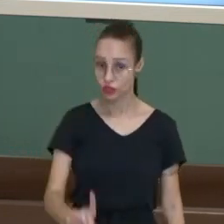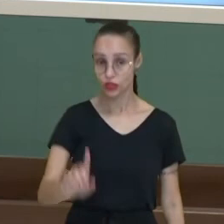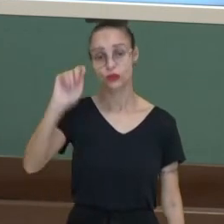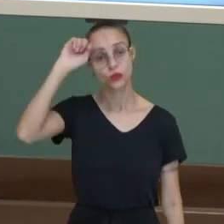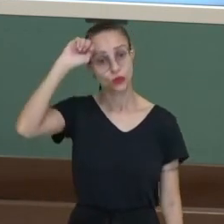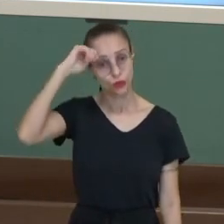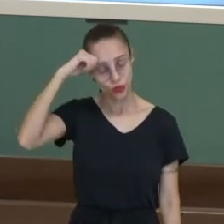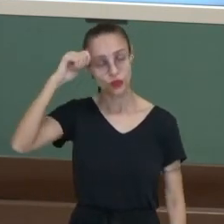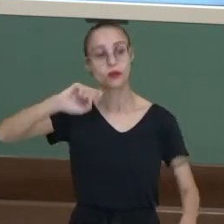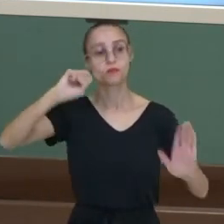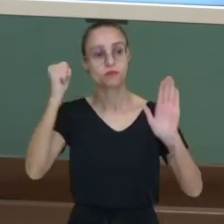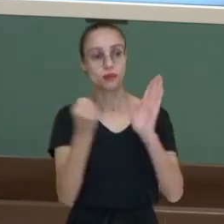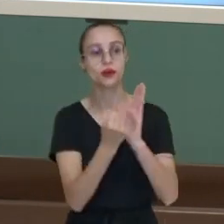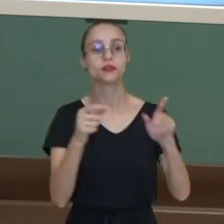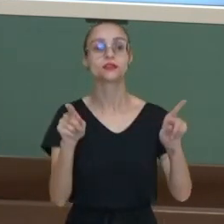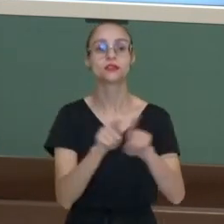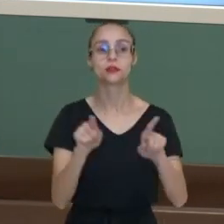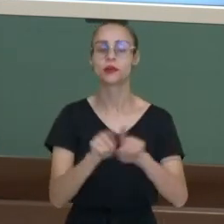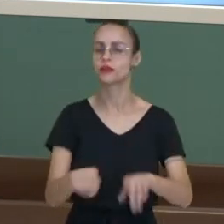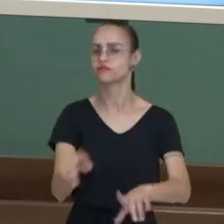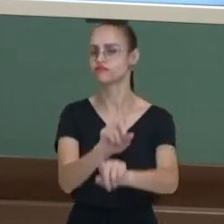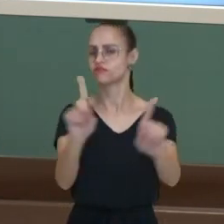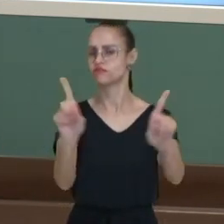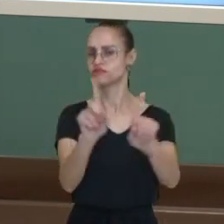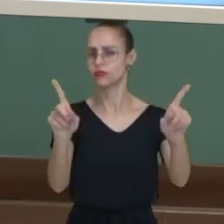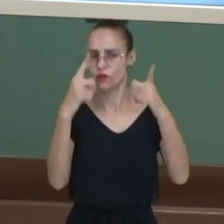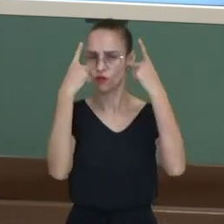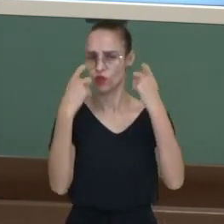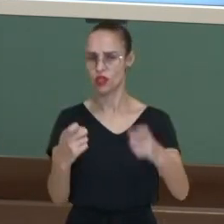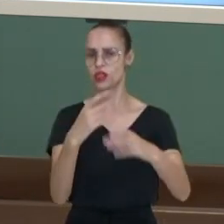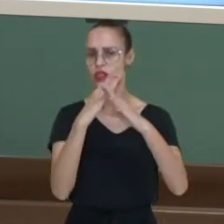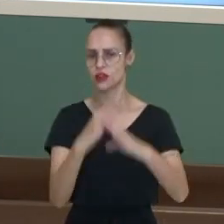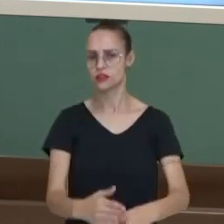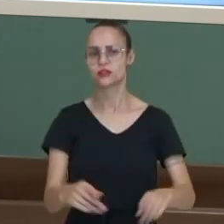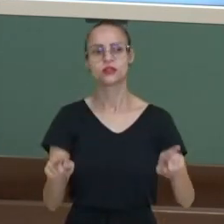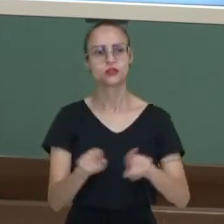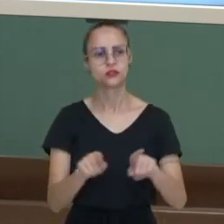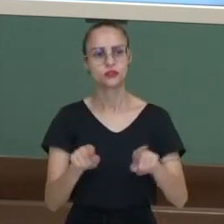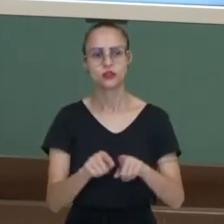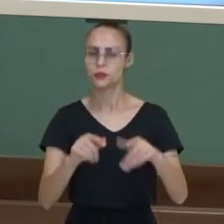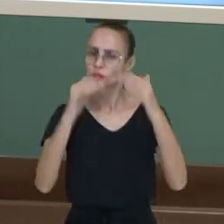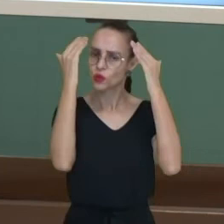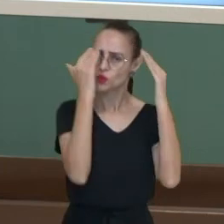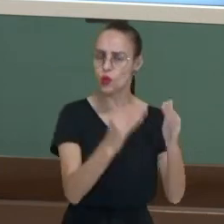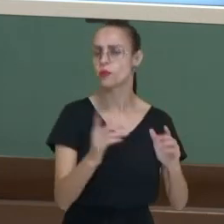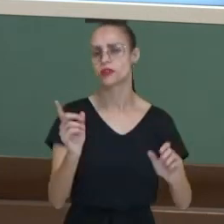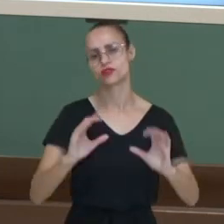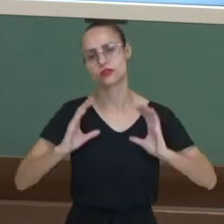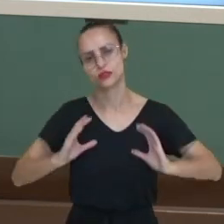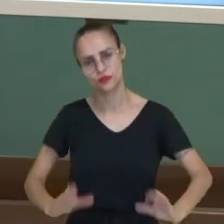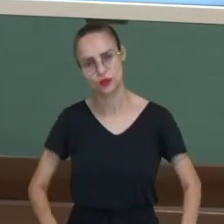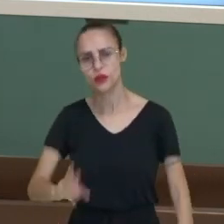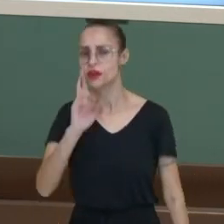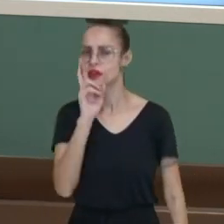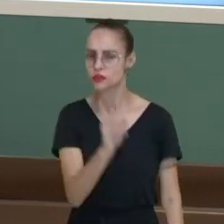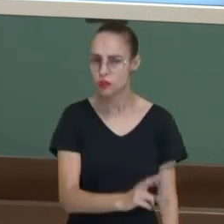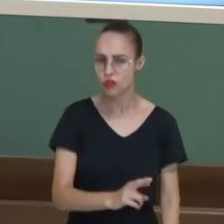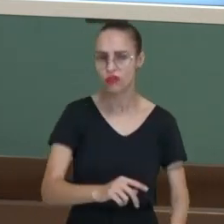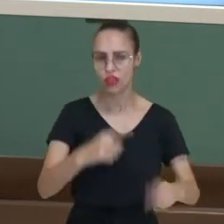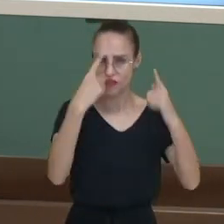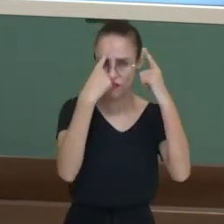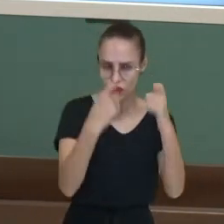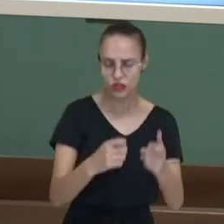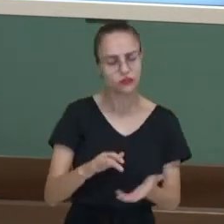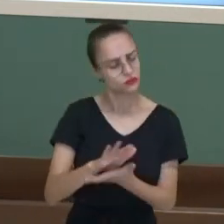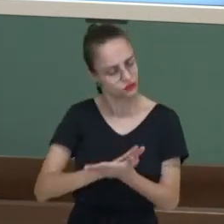negros, marcado muito pela não violência e pela desobediência civil. Responder a atos de violência sem